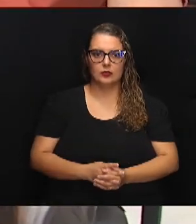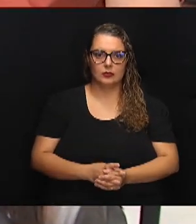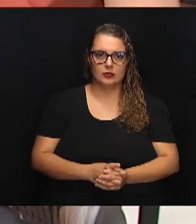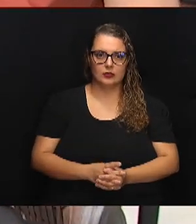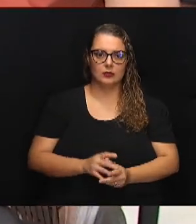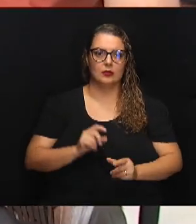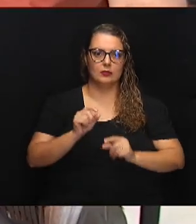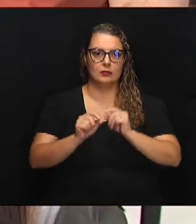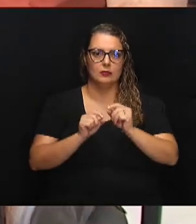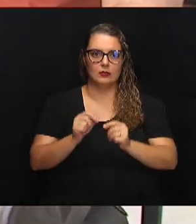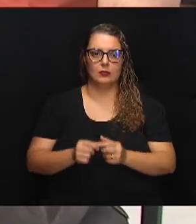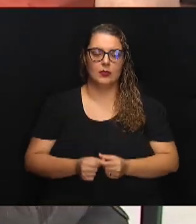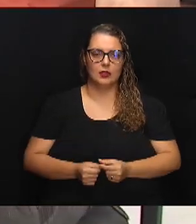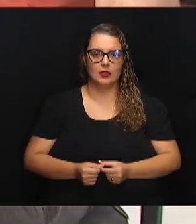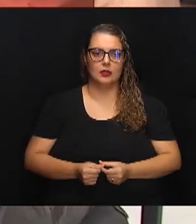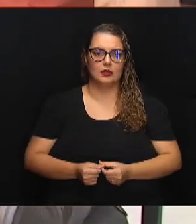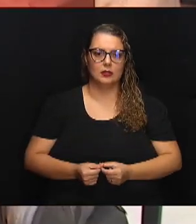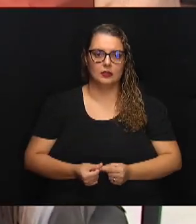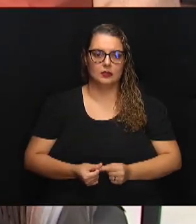quem está